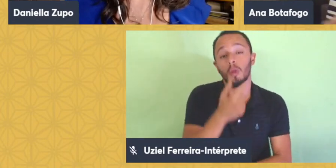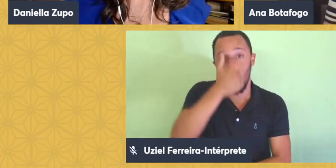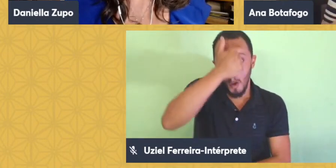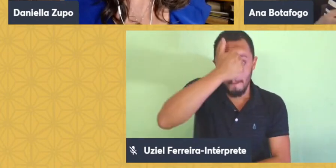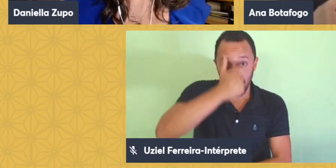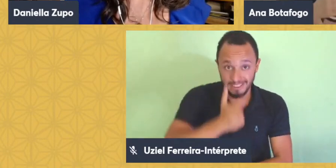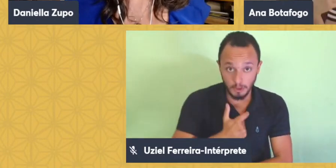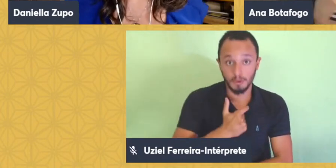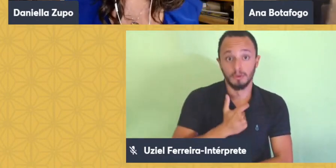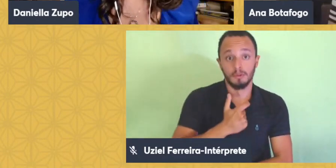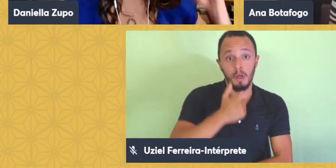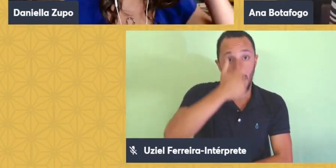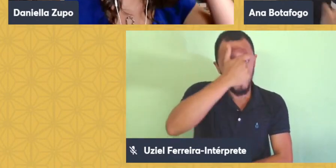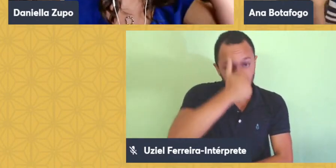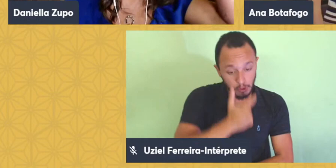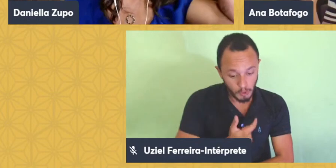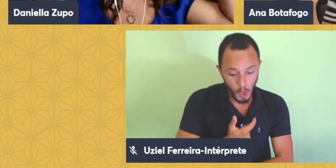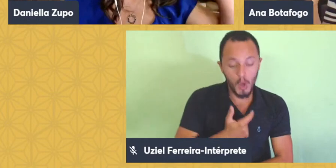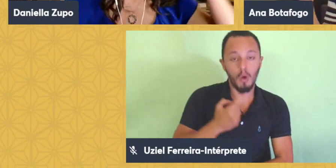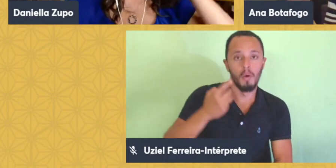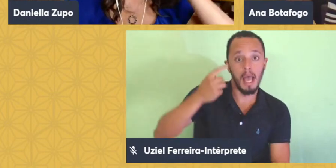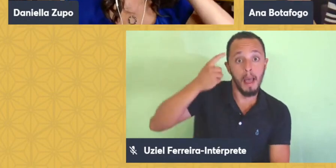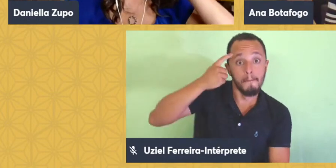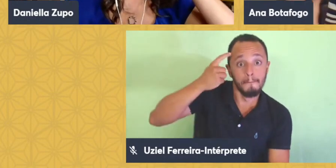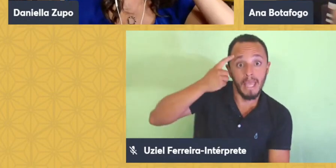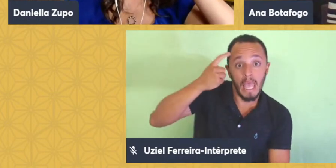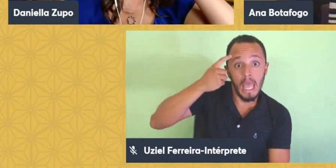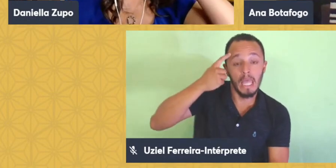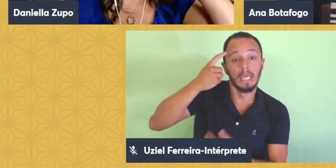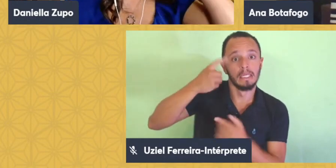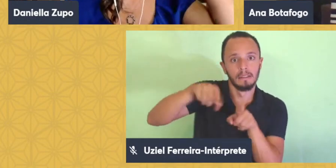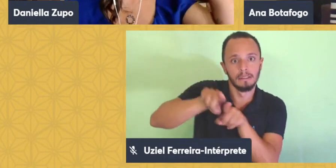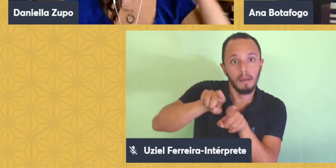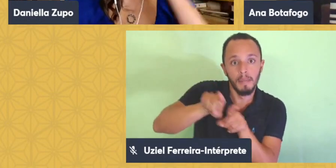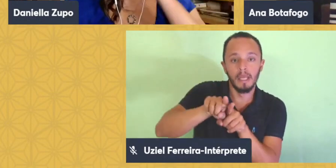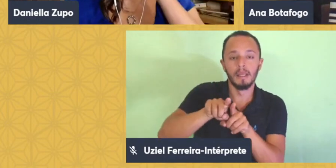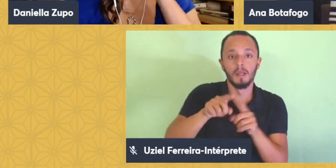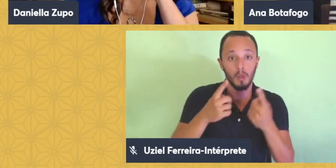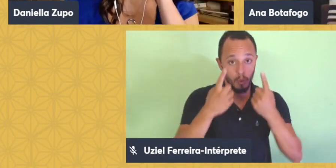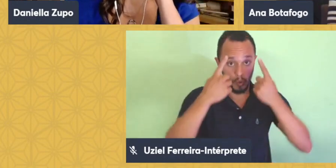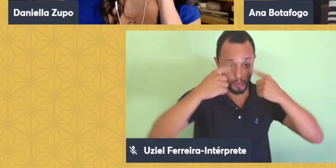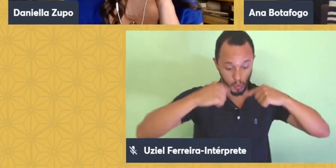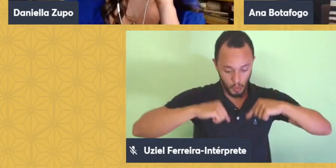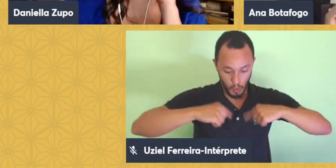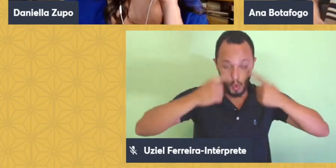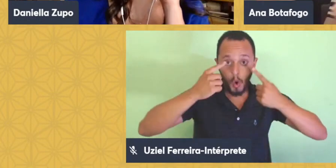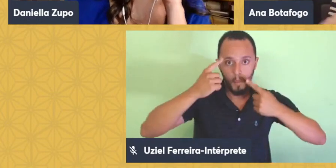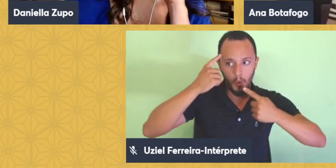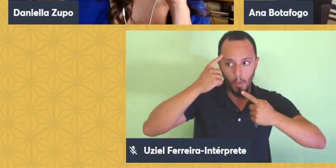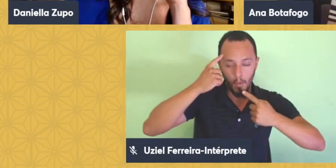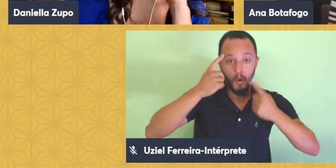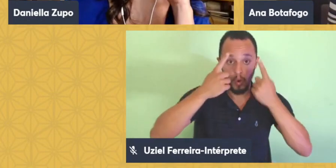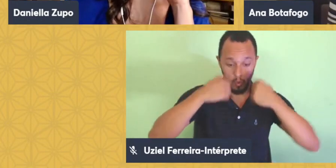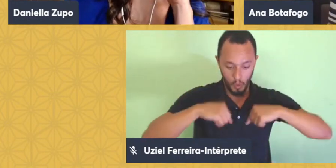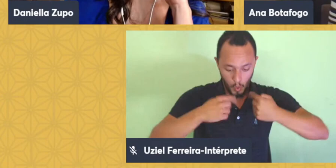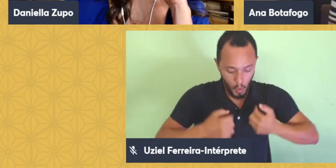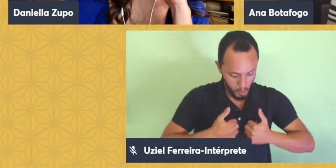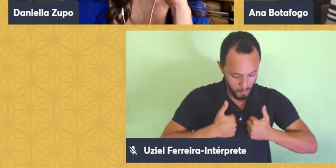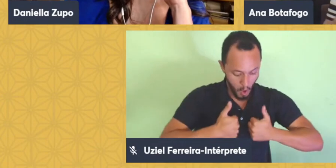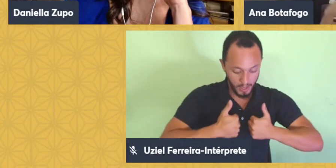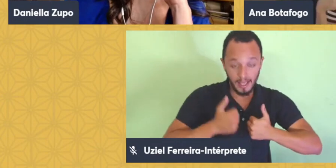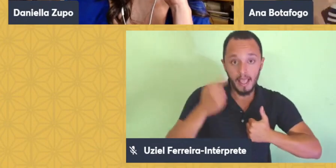mente é levar aquela célebre frase corpo são mente sã e corpo são